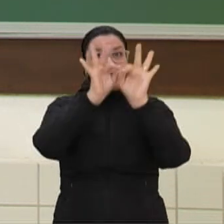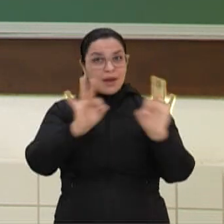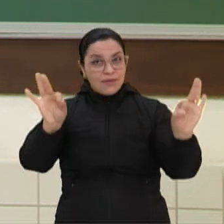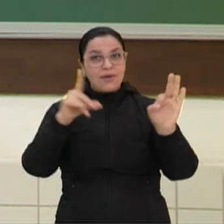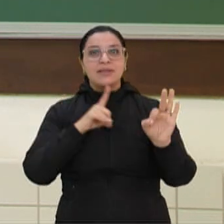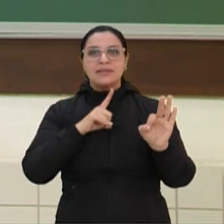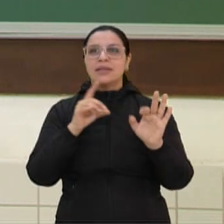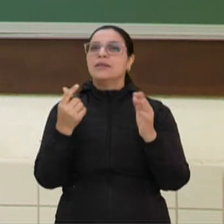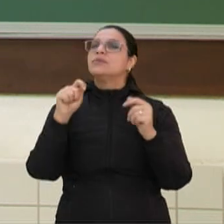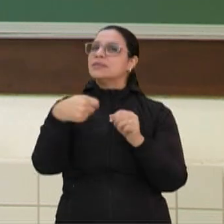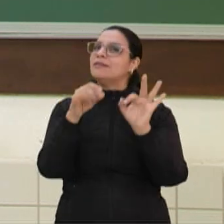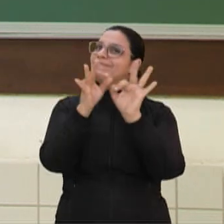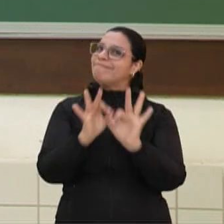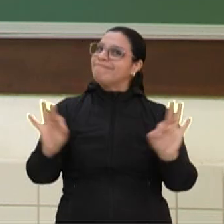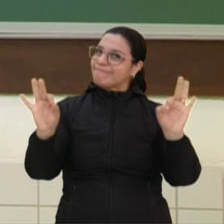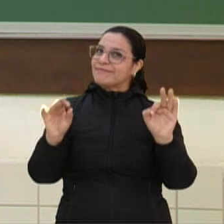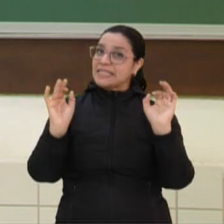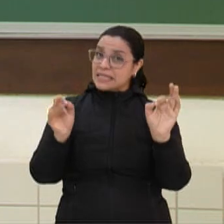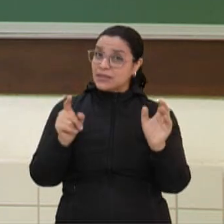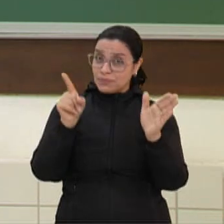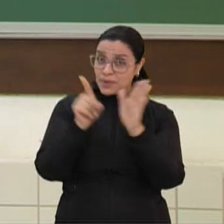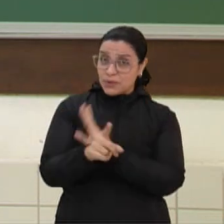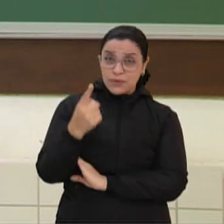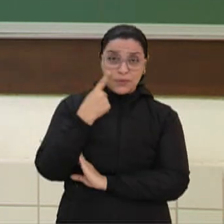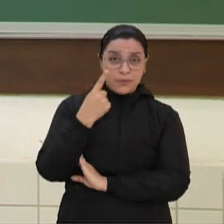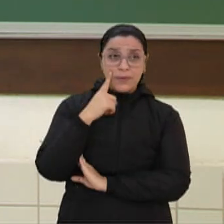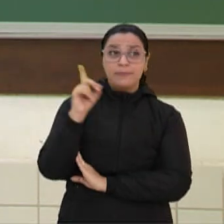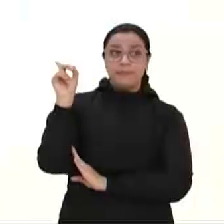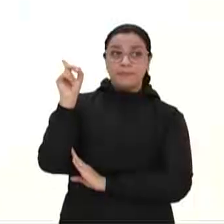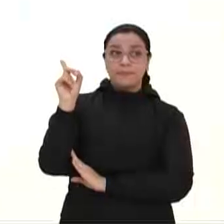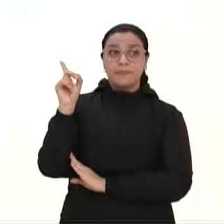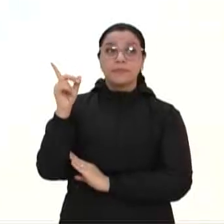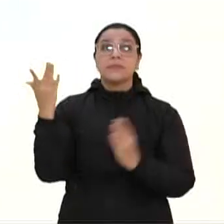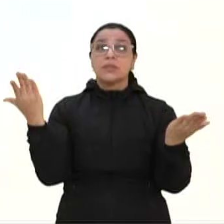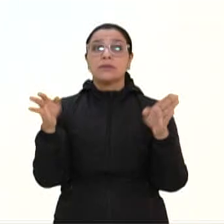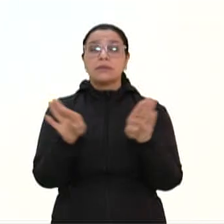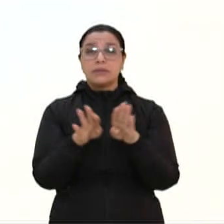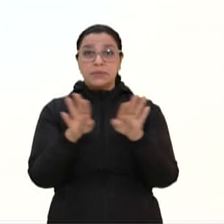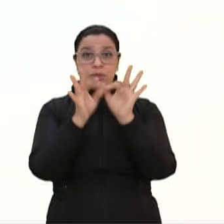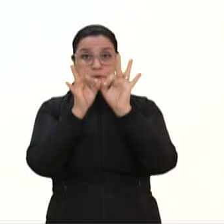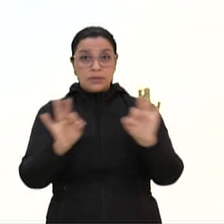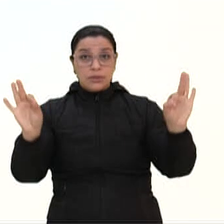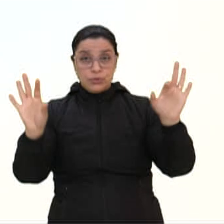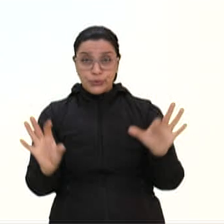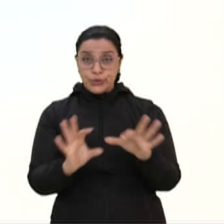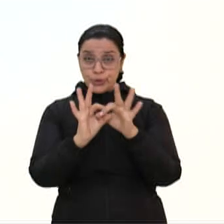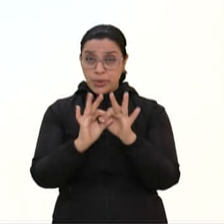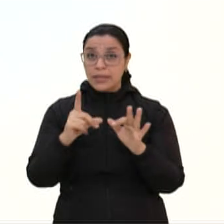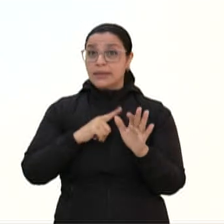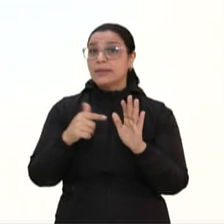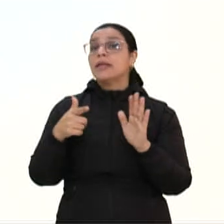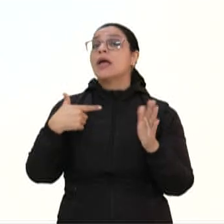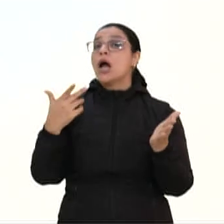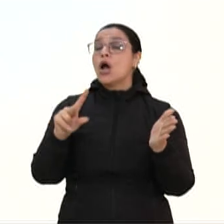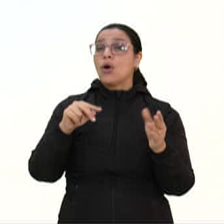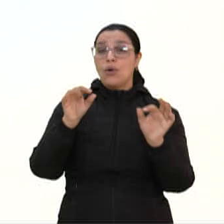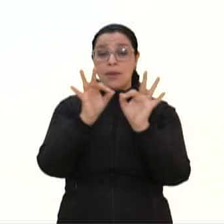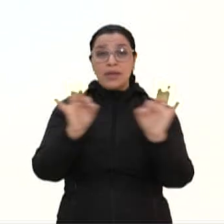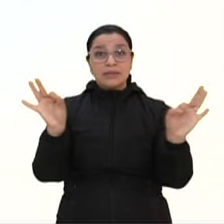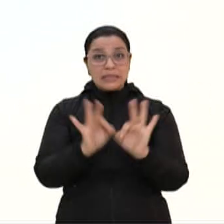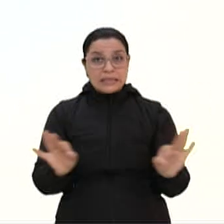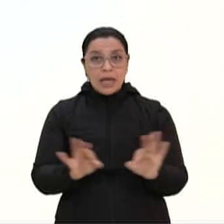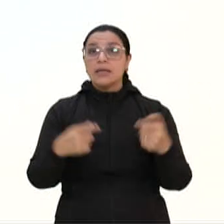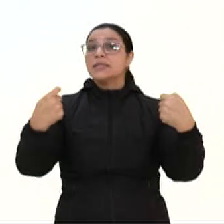Isso é oração. Então, vamos para a questão? As orações subordinadas exercem uma função sintática